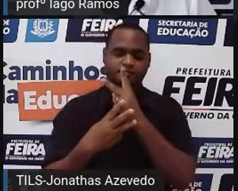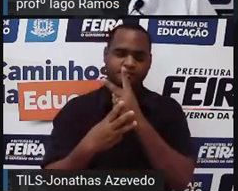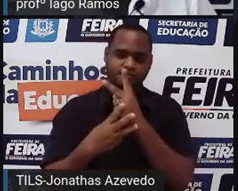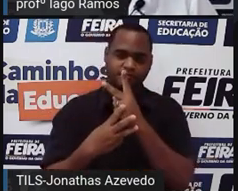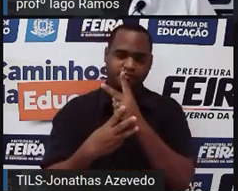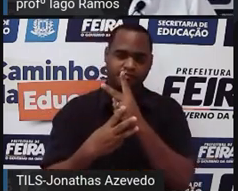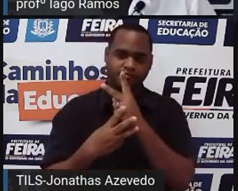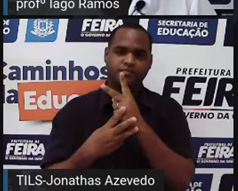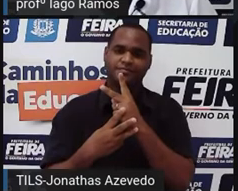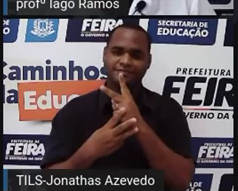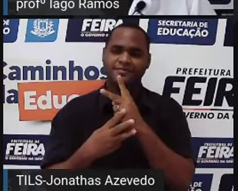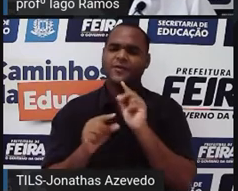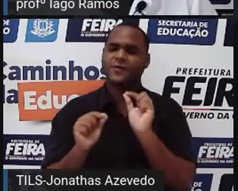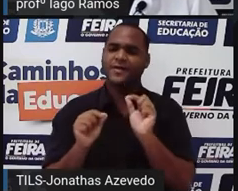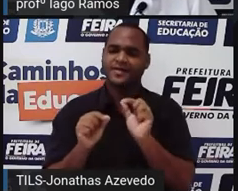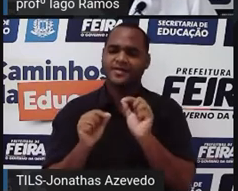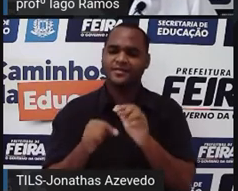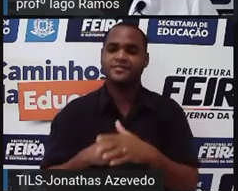2, né?